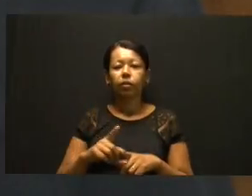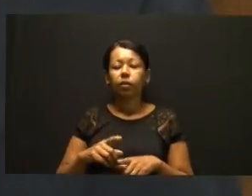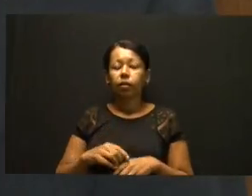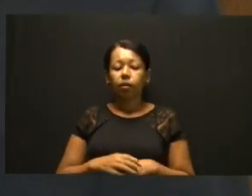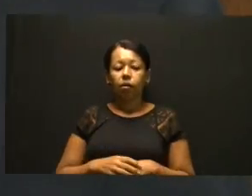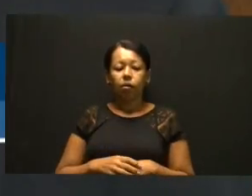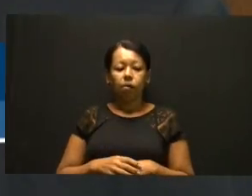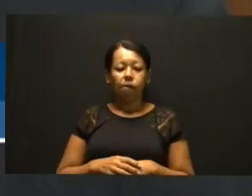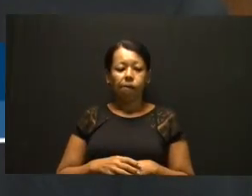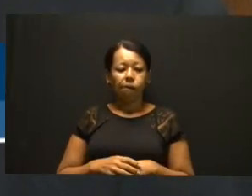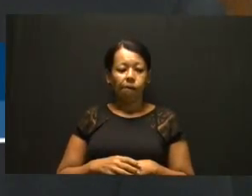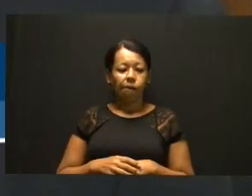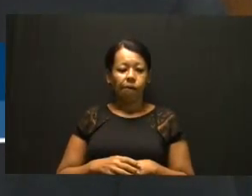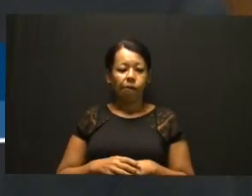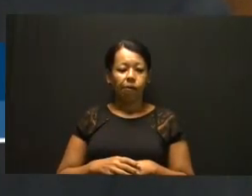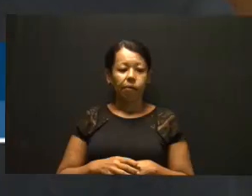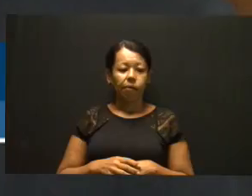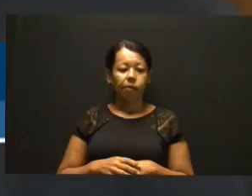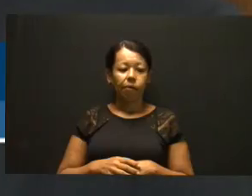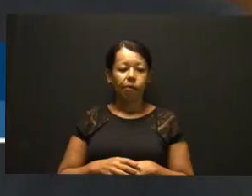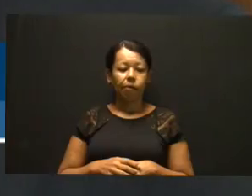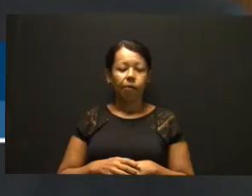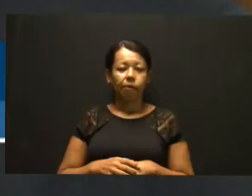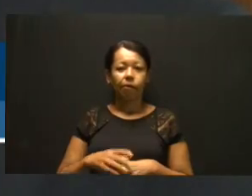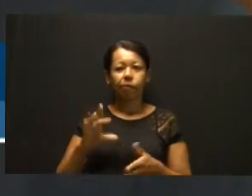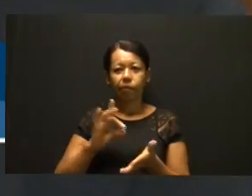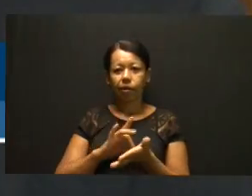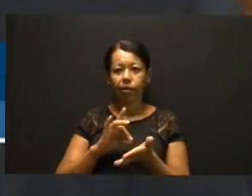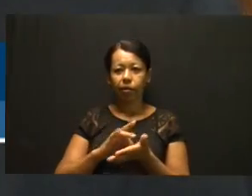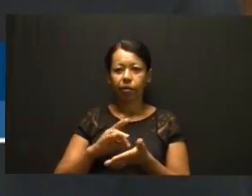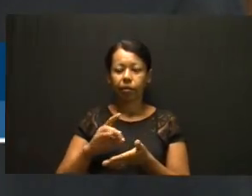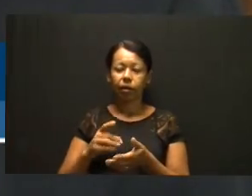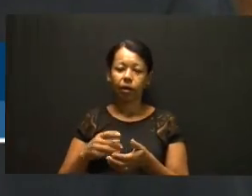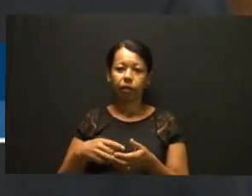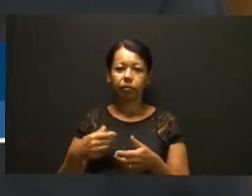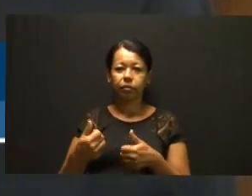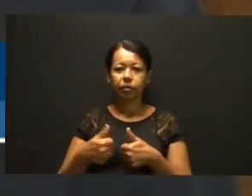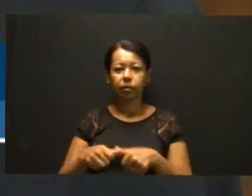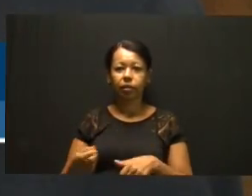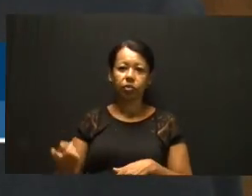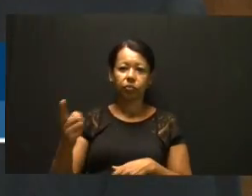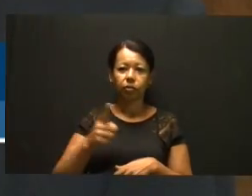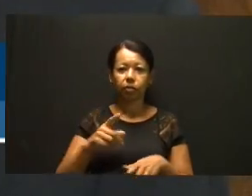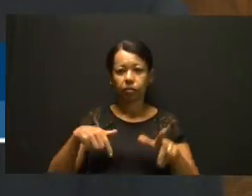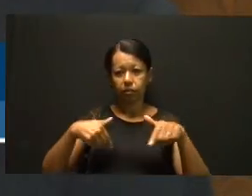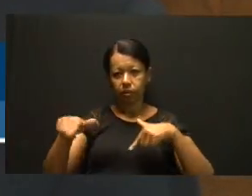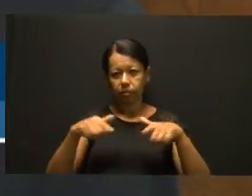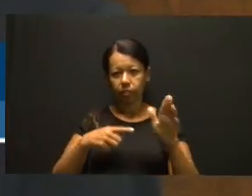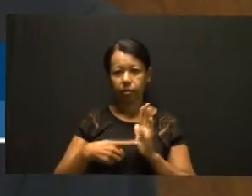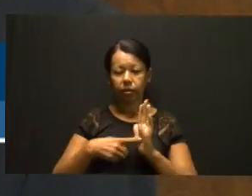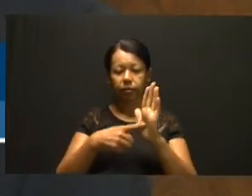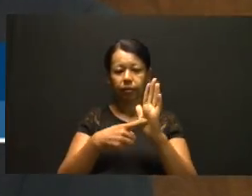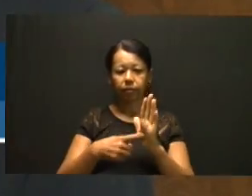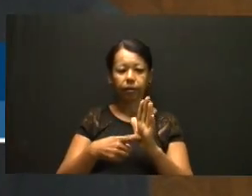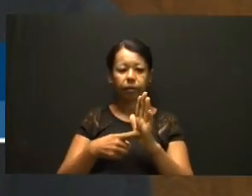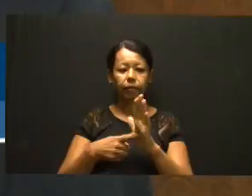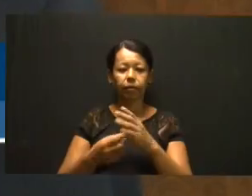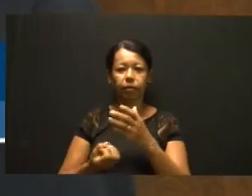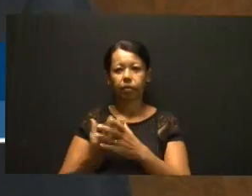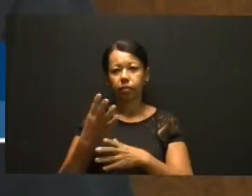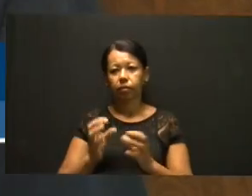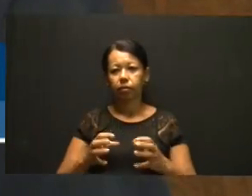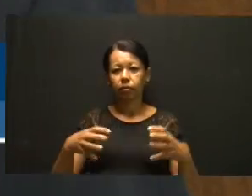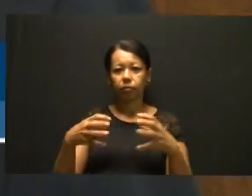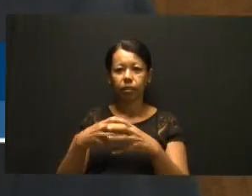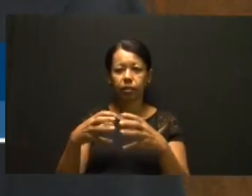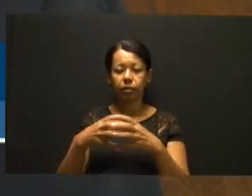Câmara. Realmente, 2017, estamos retomando os trabalhos e apresentei realmente um requerimento para a criação da